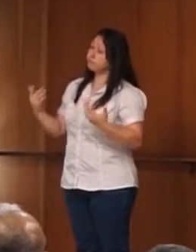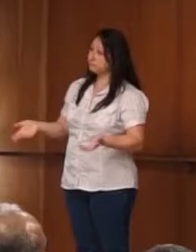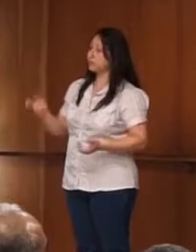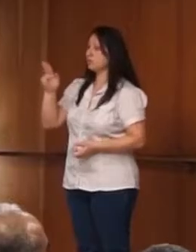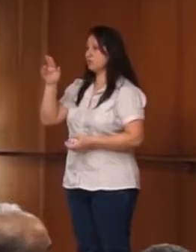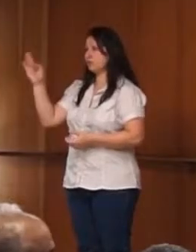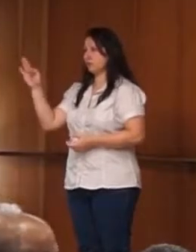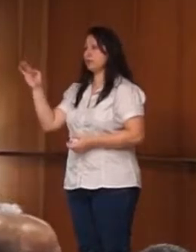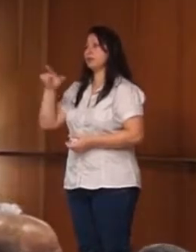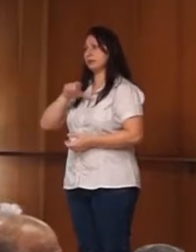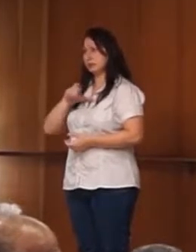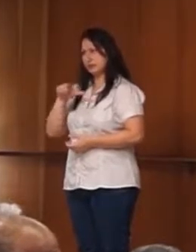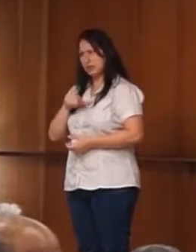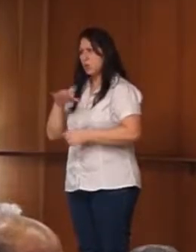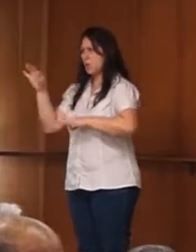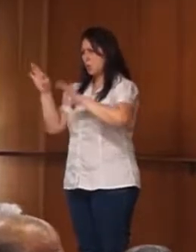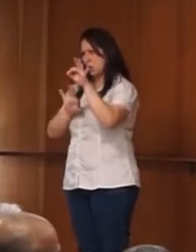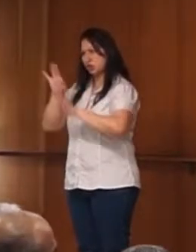robusto de política